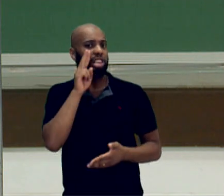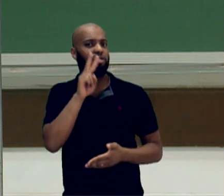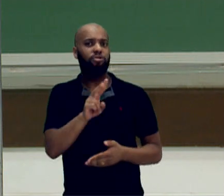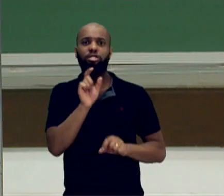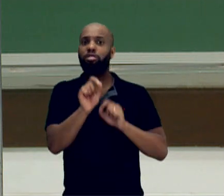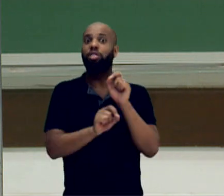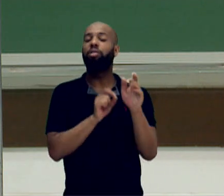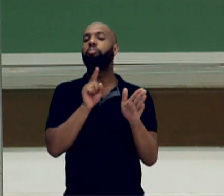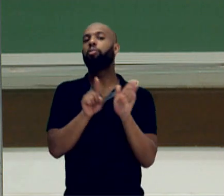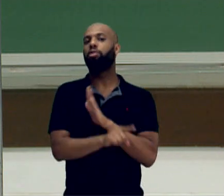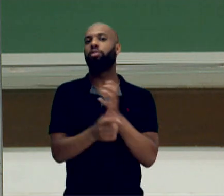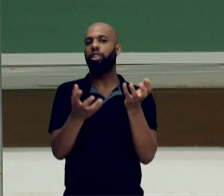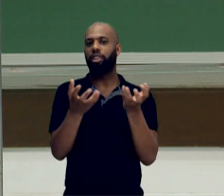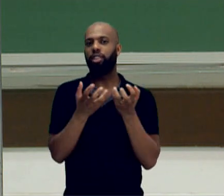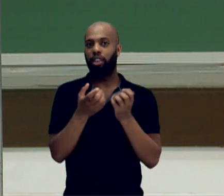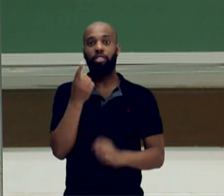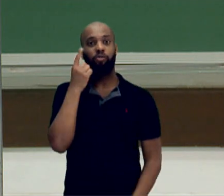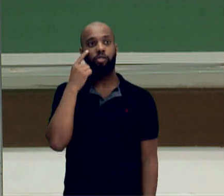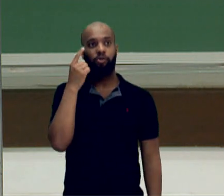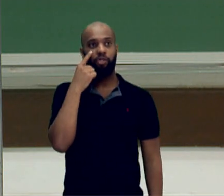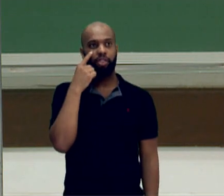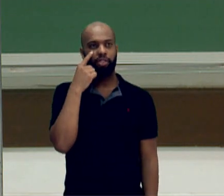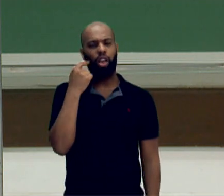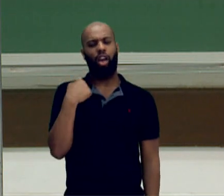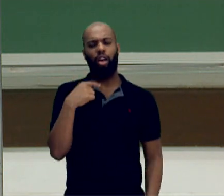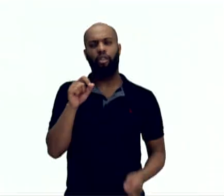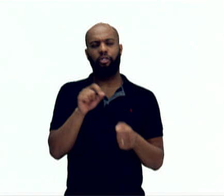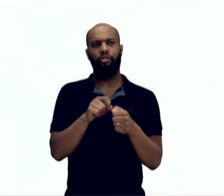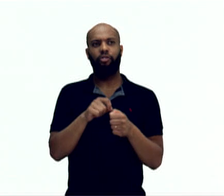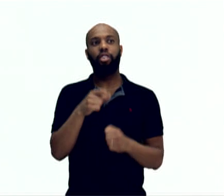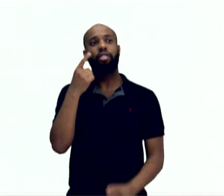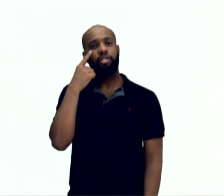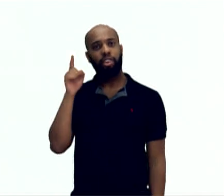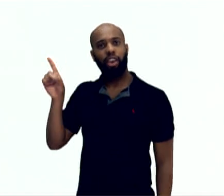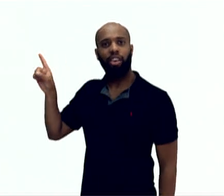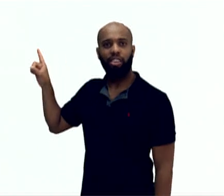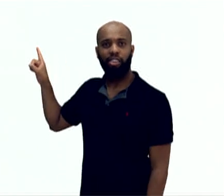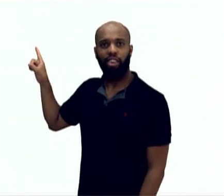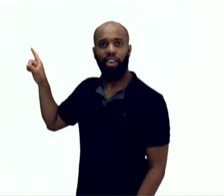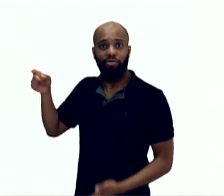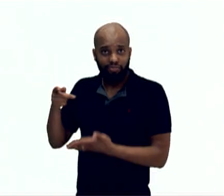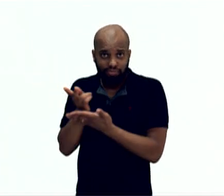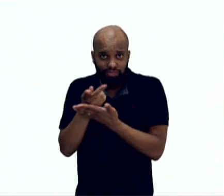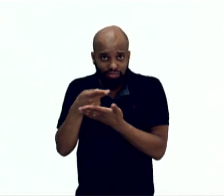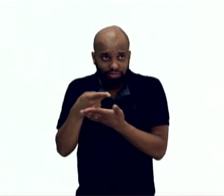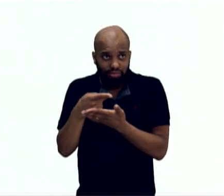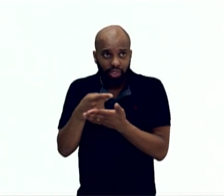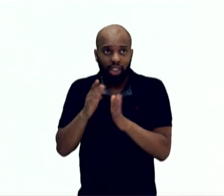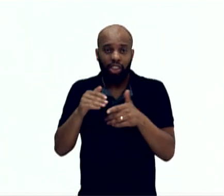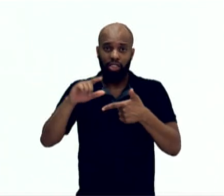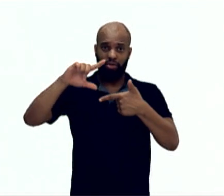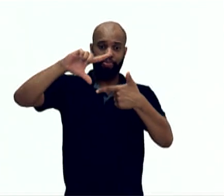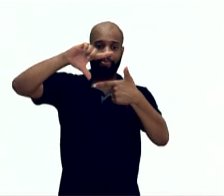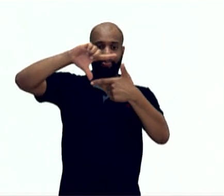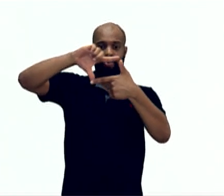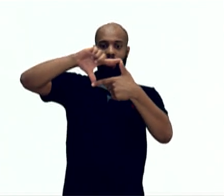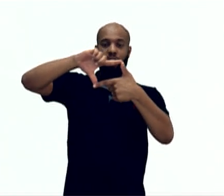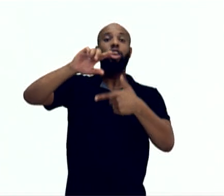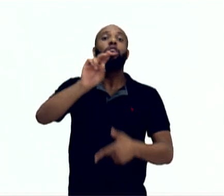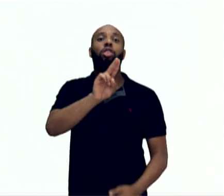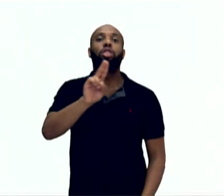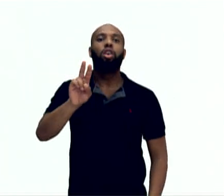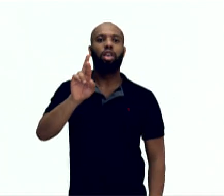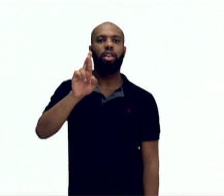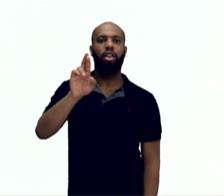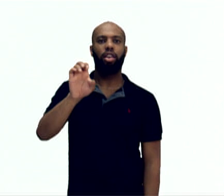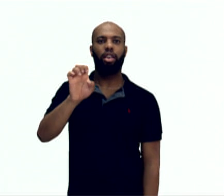exercício está pedindo? Vamos ver se a prof fez isso? Olha, aqui está o desenho. Então, ele é um retângulo, onde